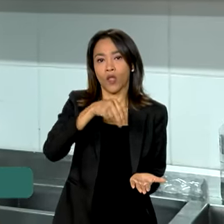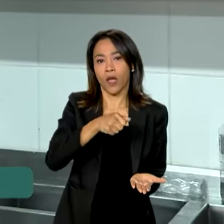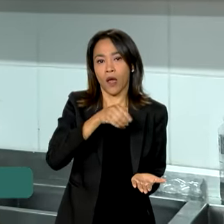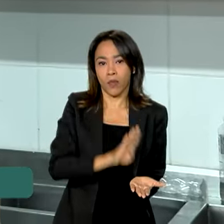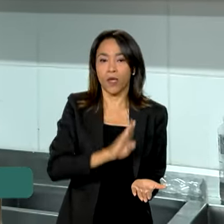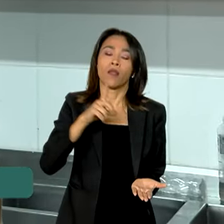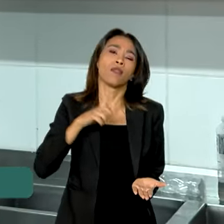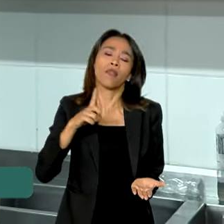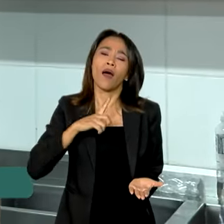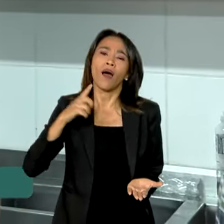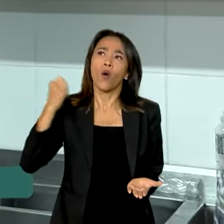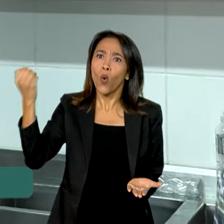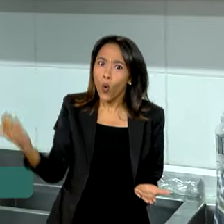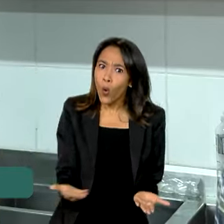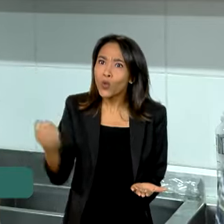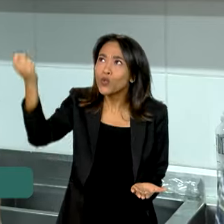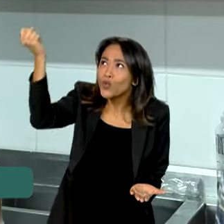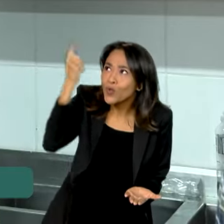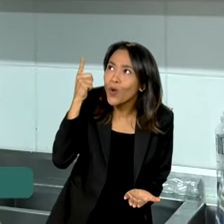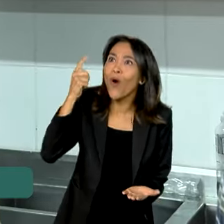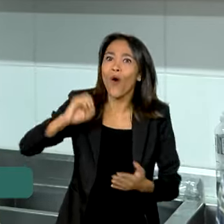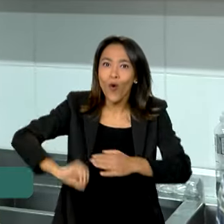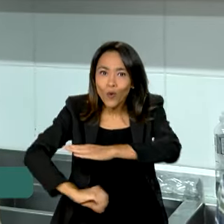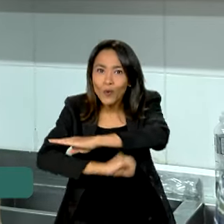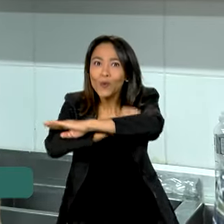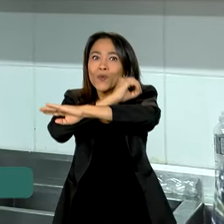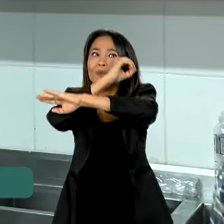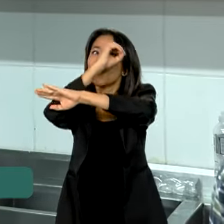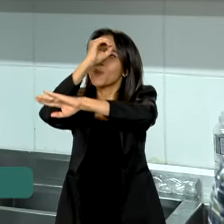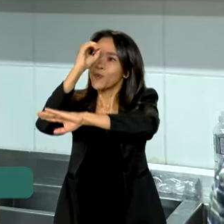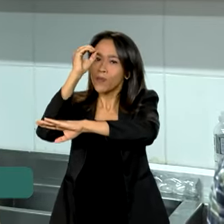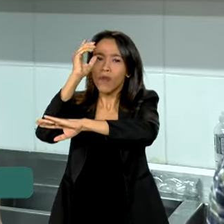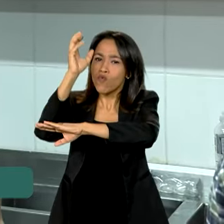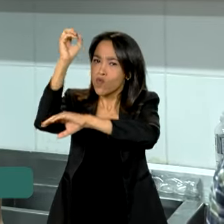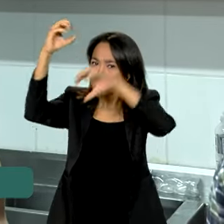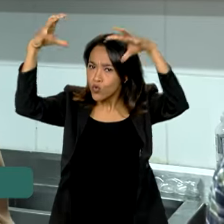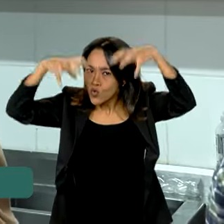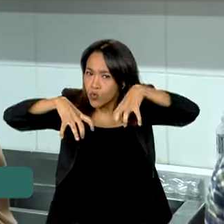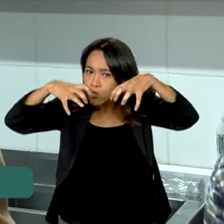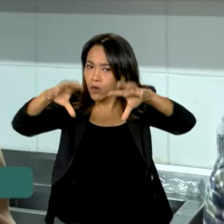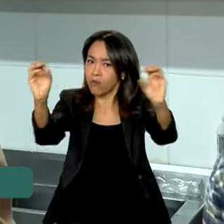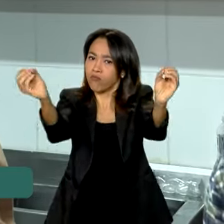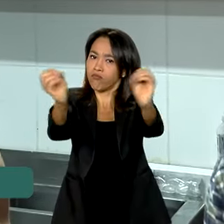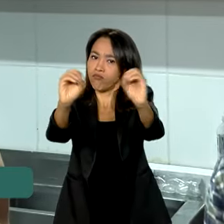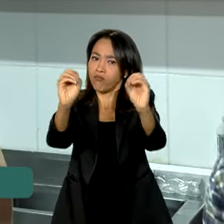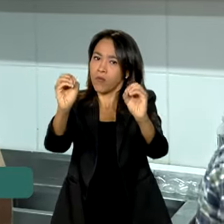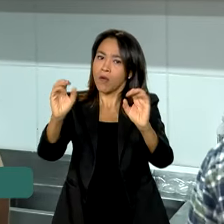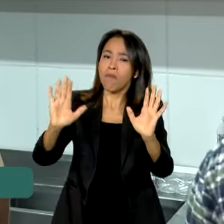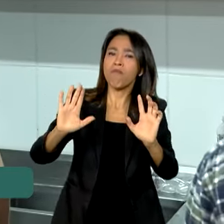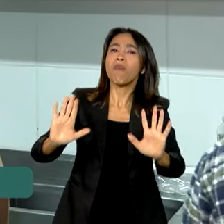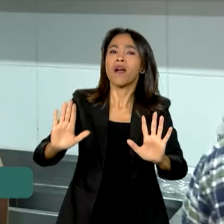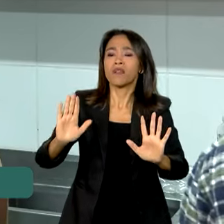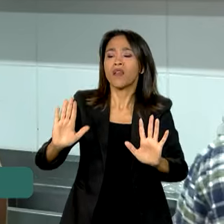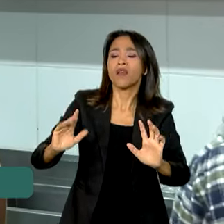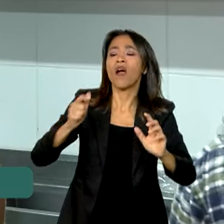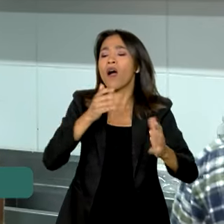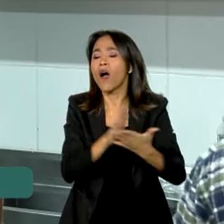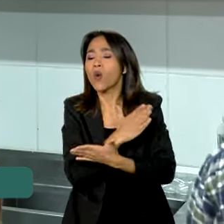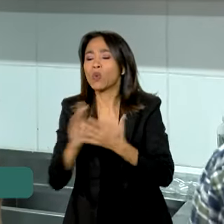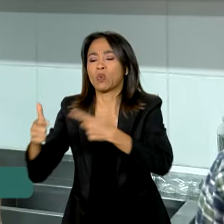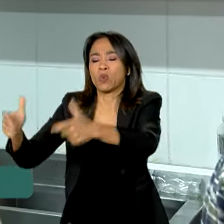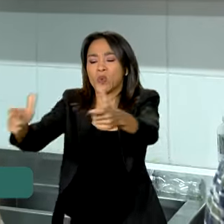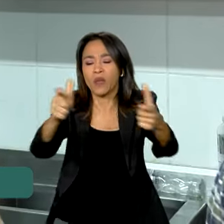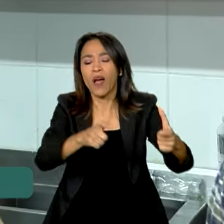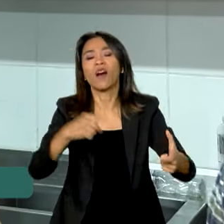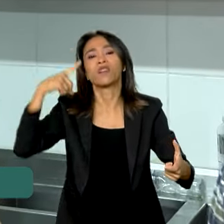Sul. Hoje o sol apareceu um pouco aqui em Porto Alegre, mas não está chovendo. Mas em alguns lugares a situação ainda é crítica, a população ainda